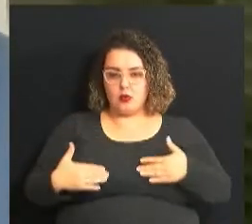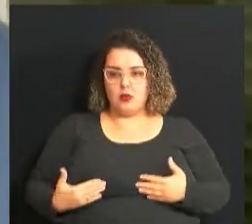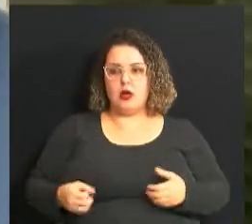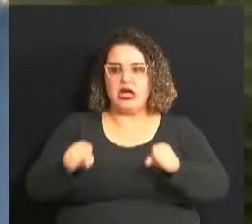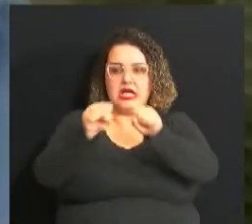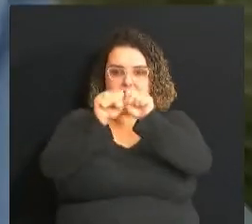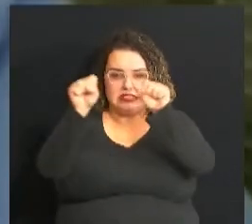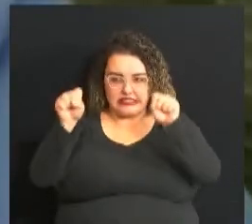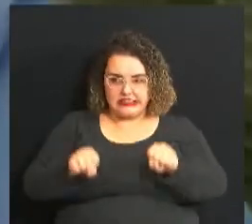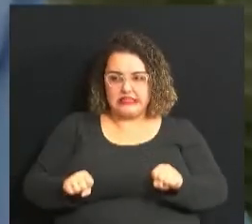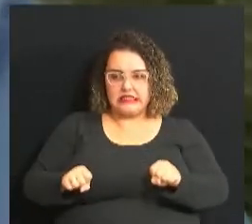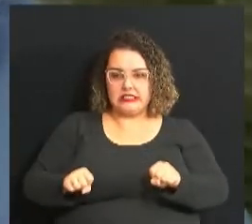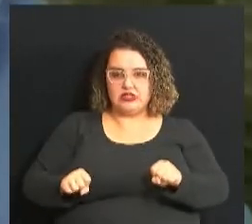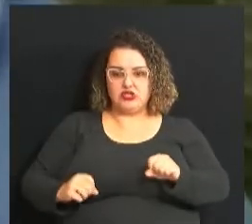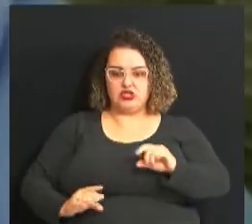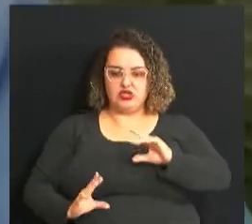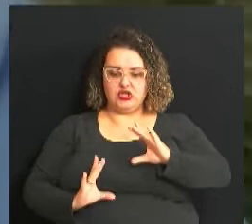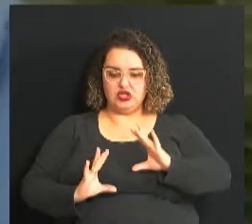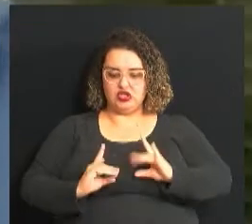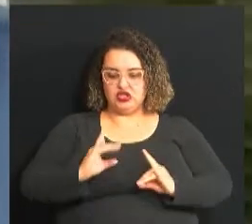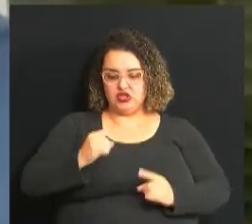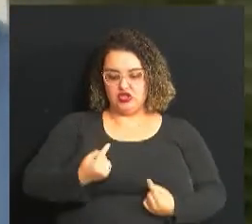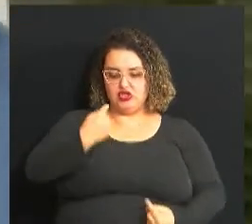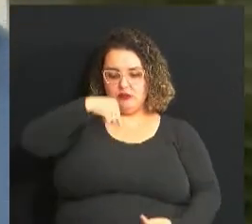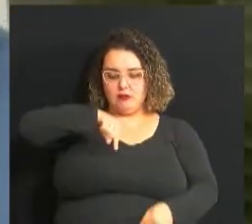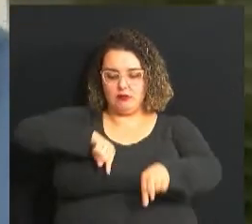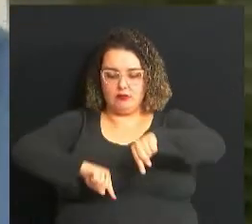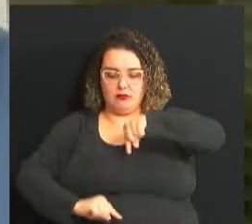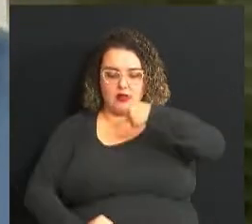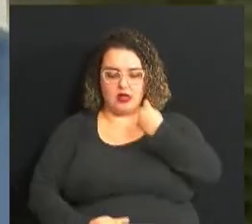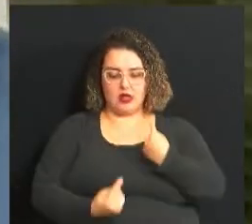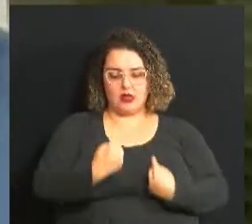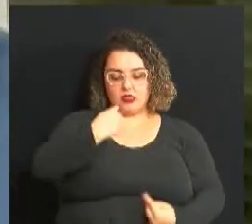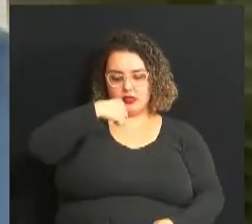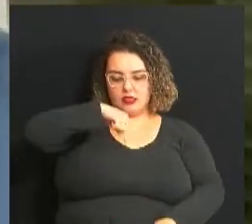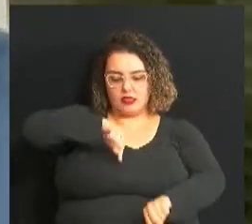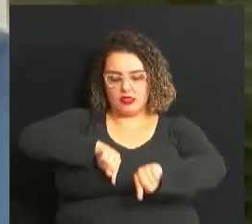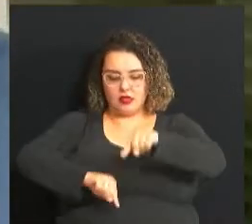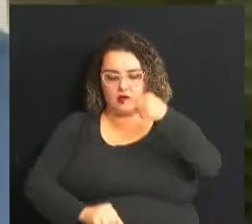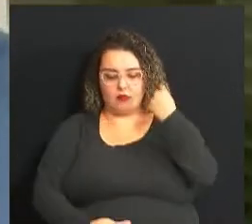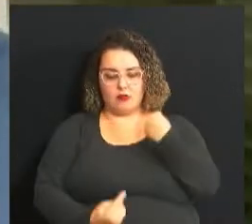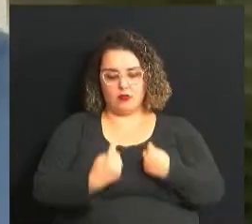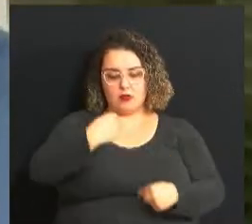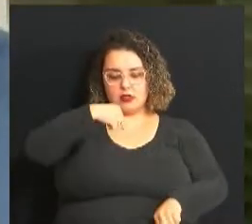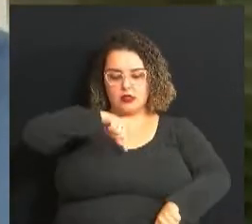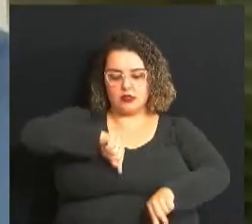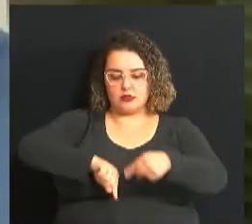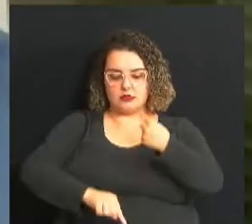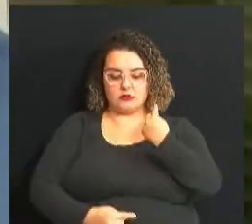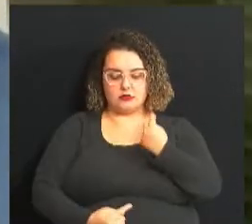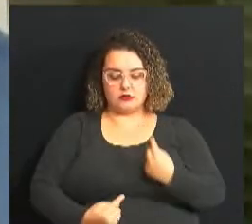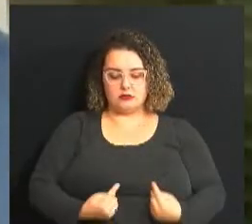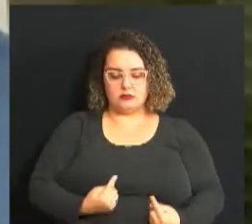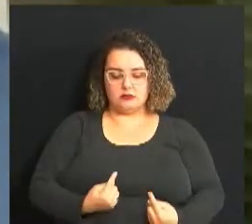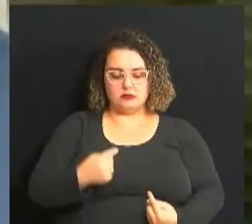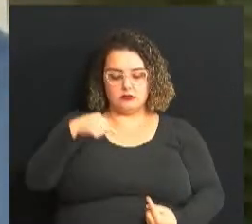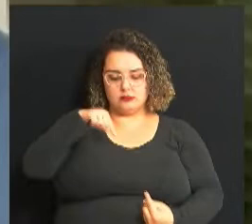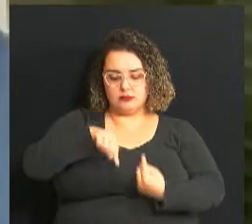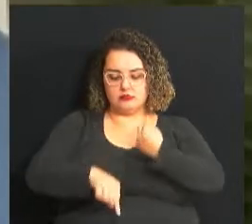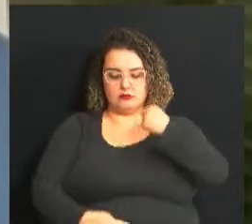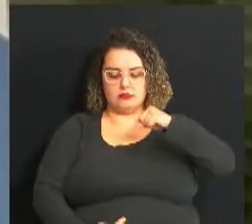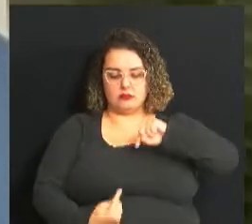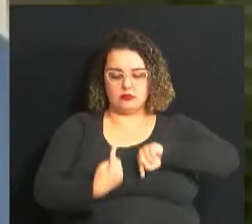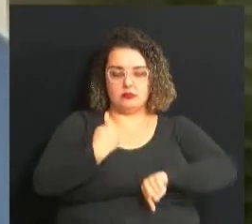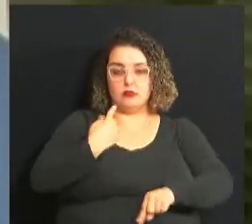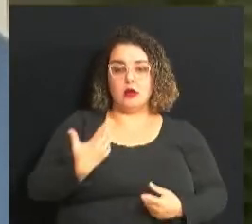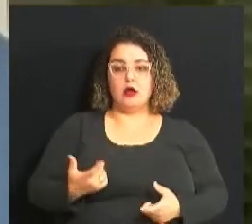de metabolismo que vai ficando cada vez mais preparado para quantidades